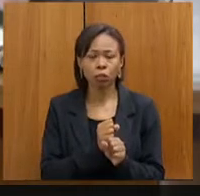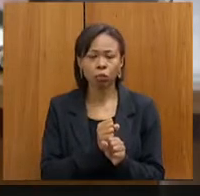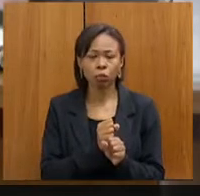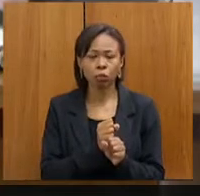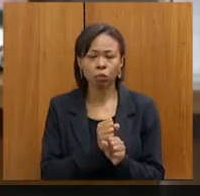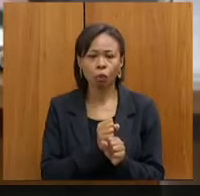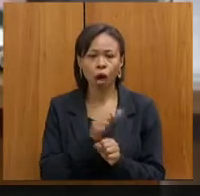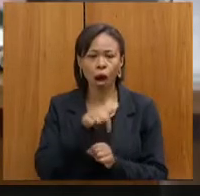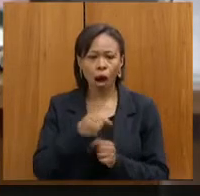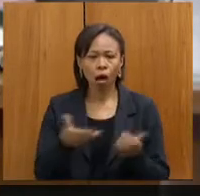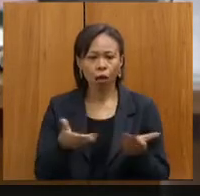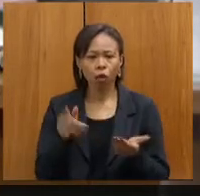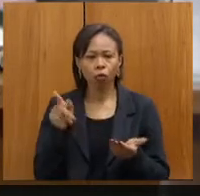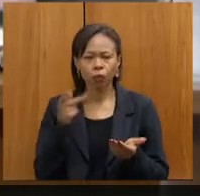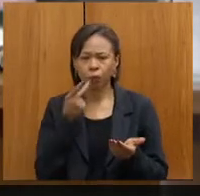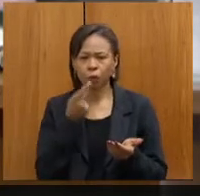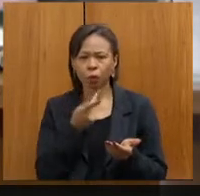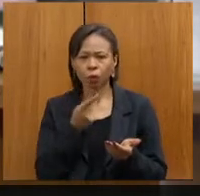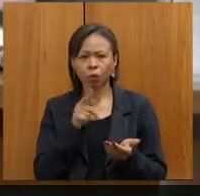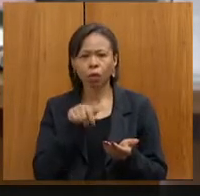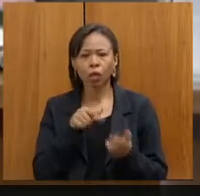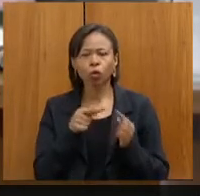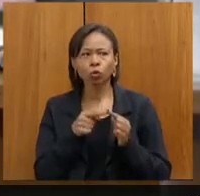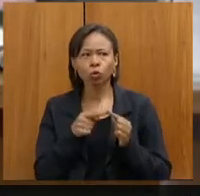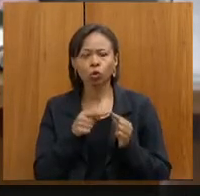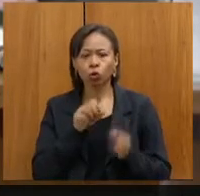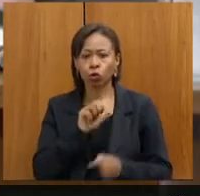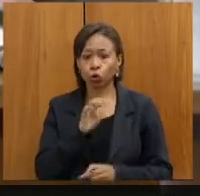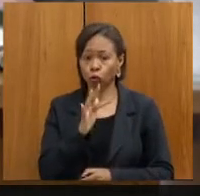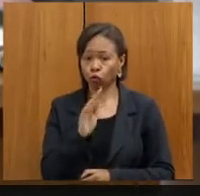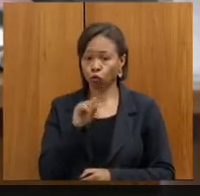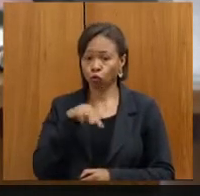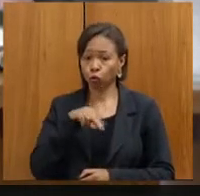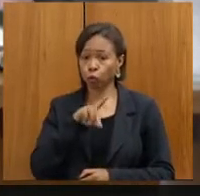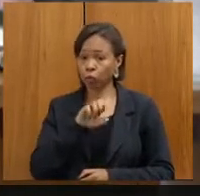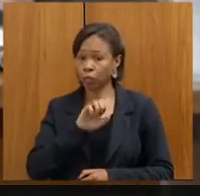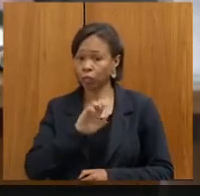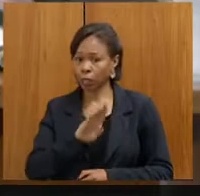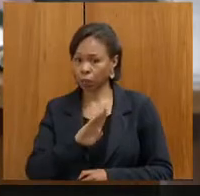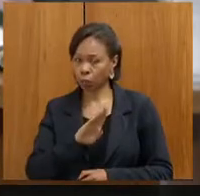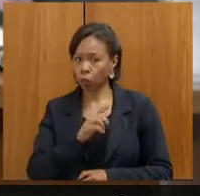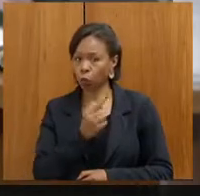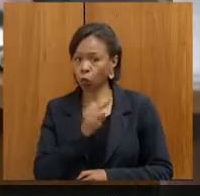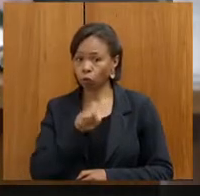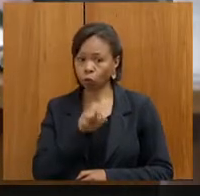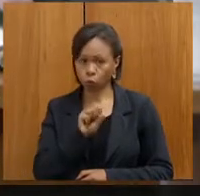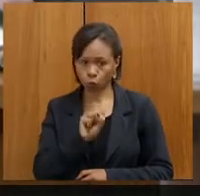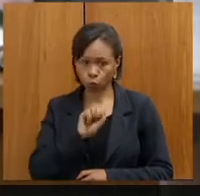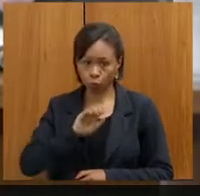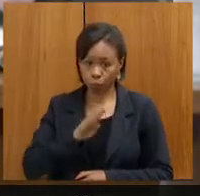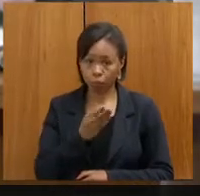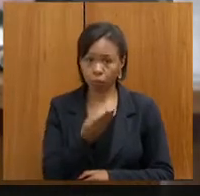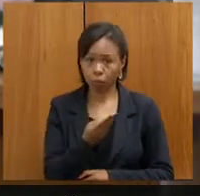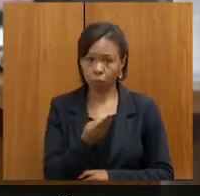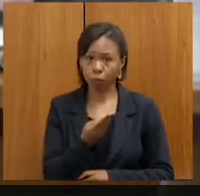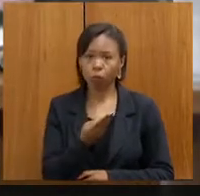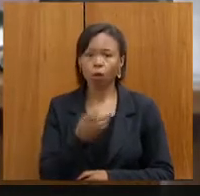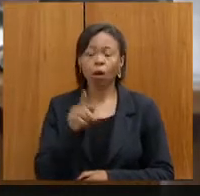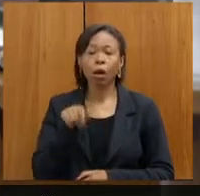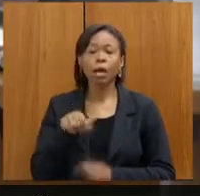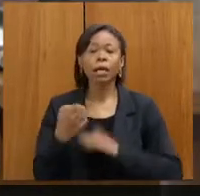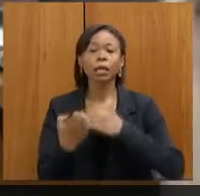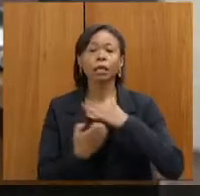é que solicitou é com relação ao fundeb no valor de 1,8 bilhão é nós estamos falando de